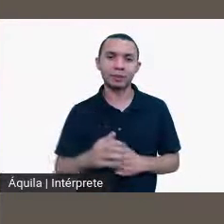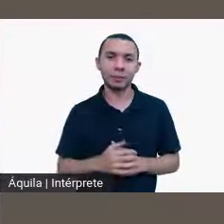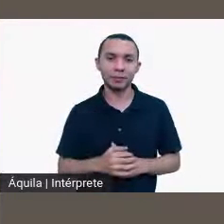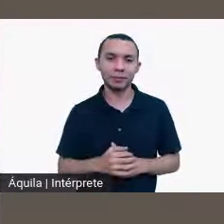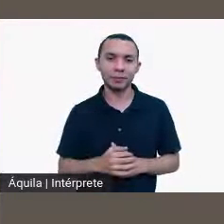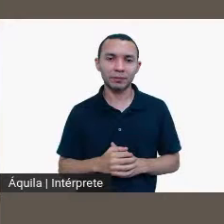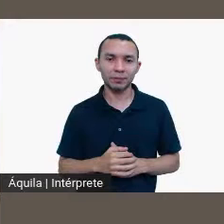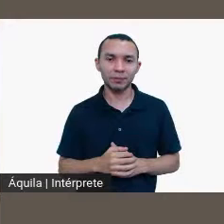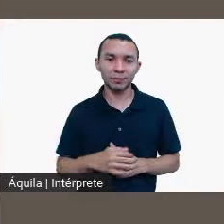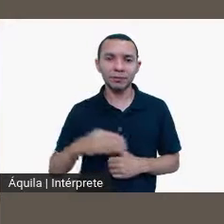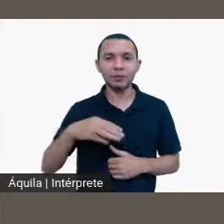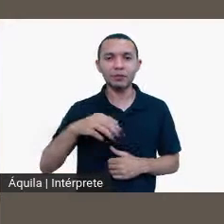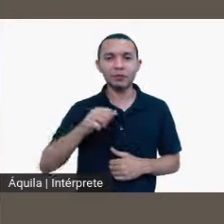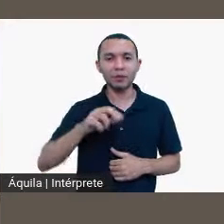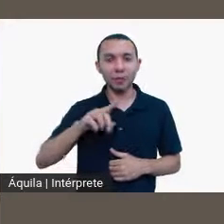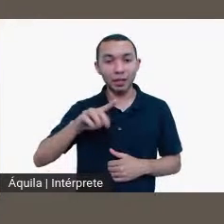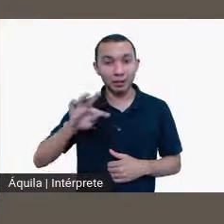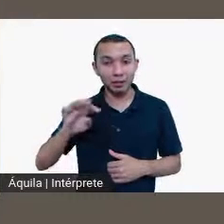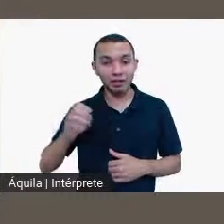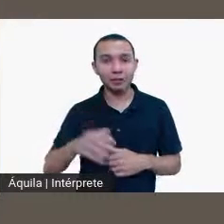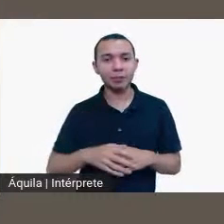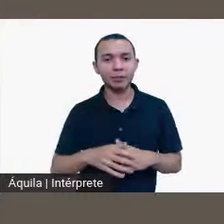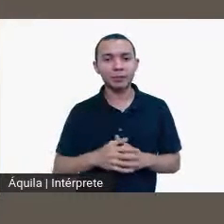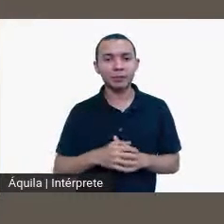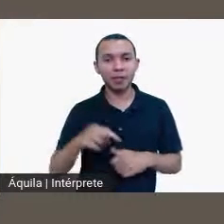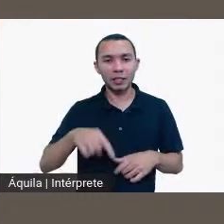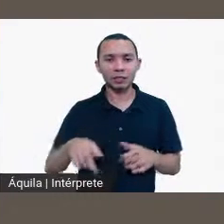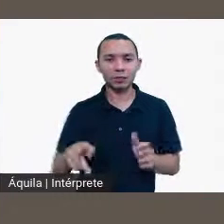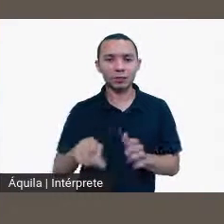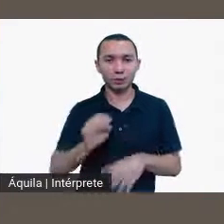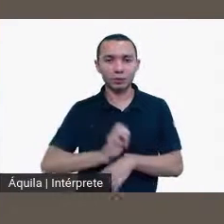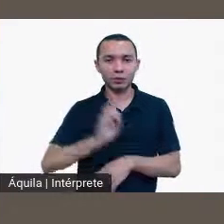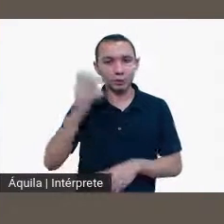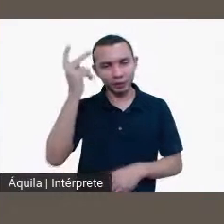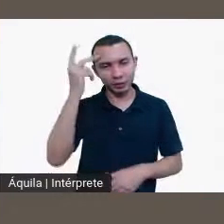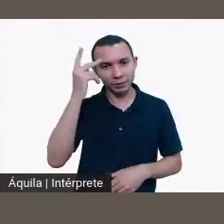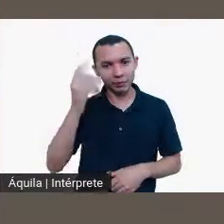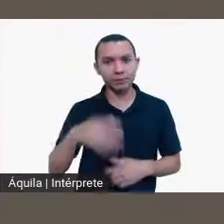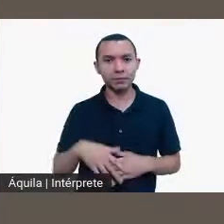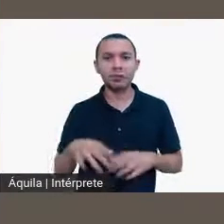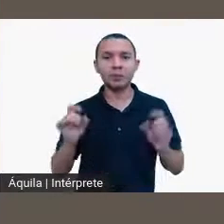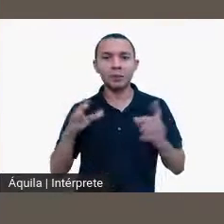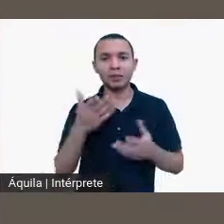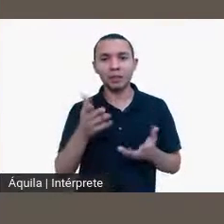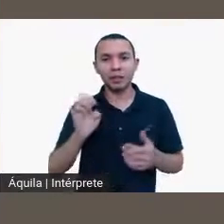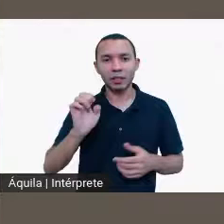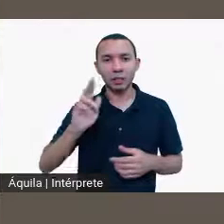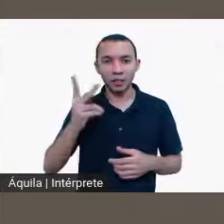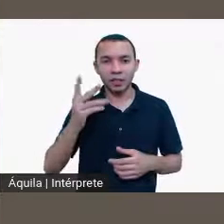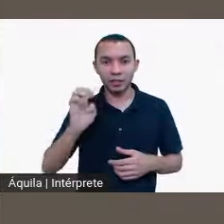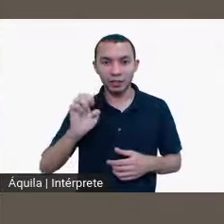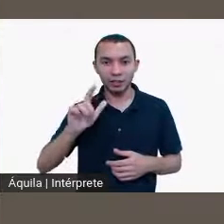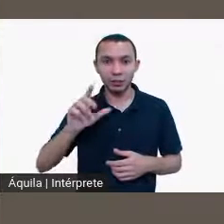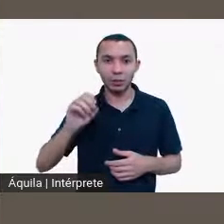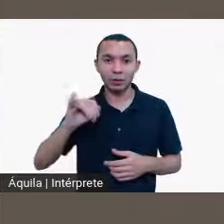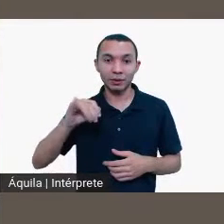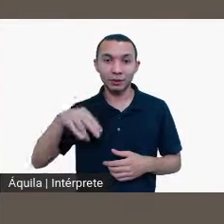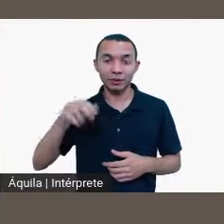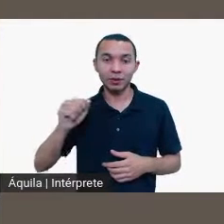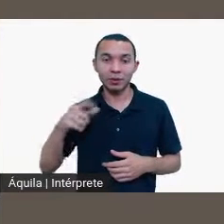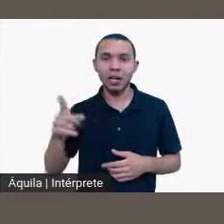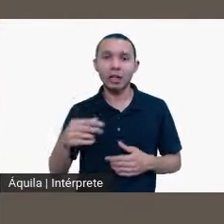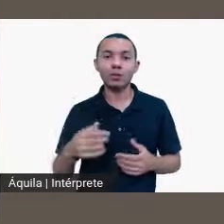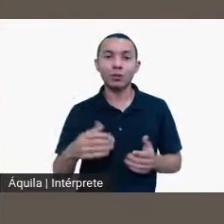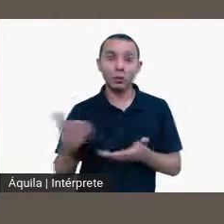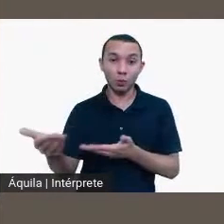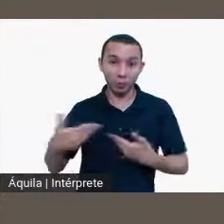do MAC USP, da Pinacoteca do Estado de São Paulo, especialmente a Luiz Espada, que me fez o convite, bem como